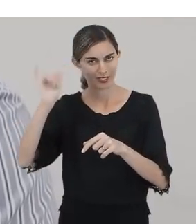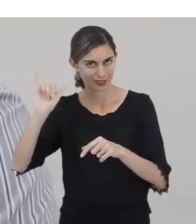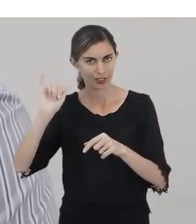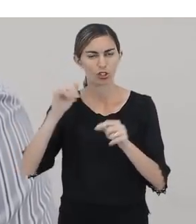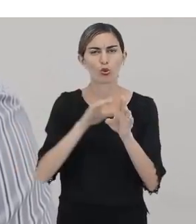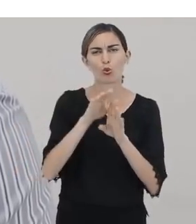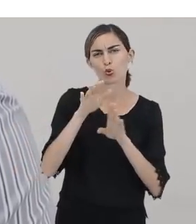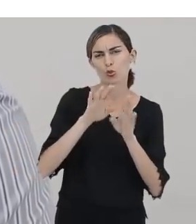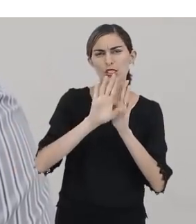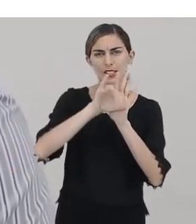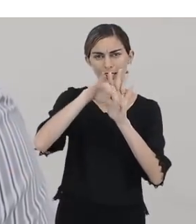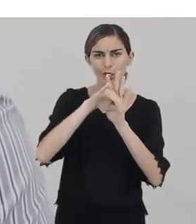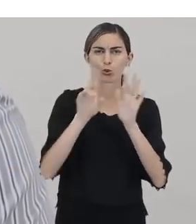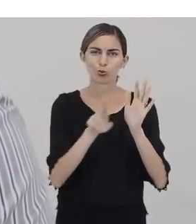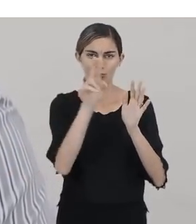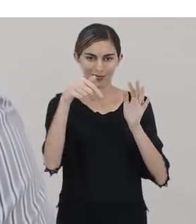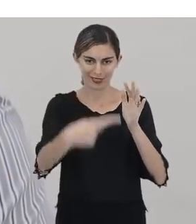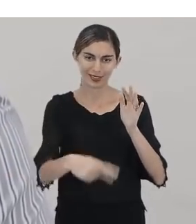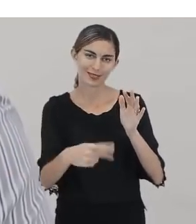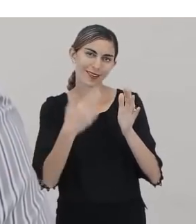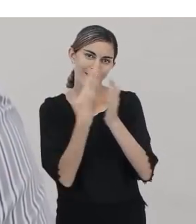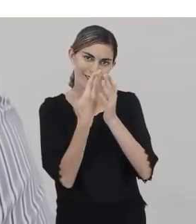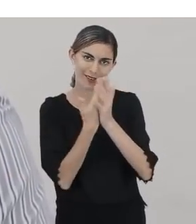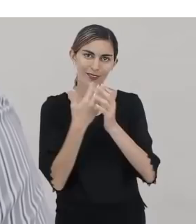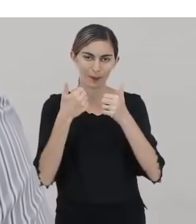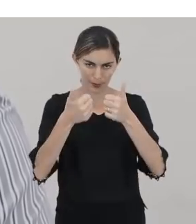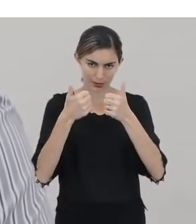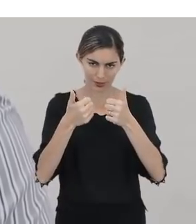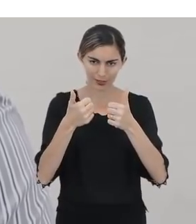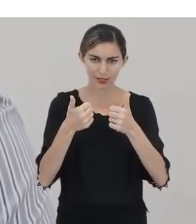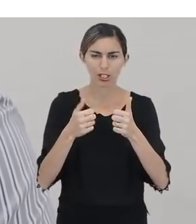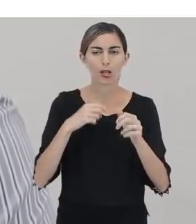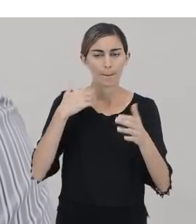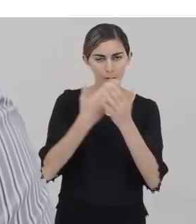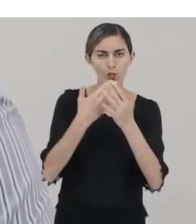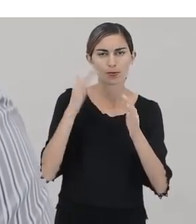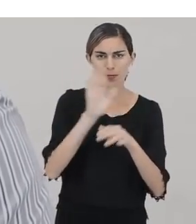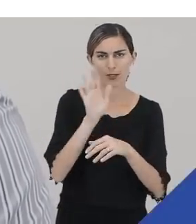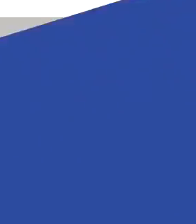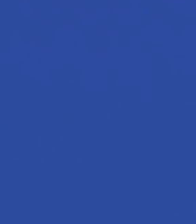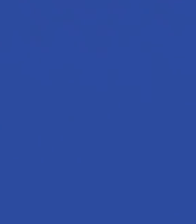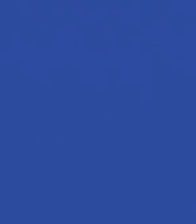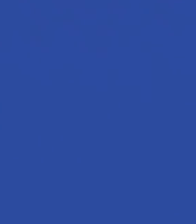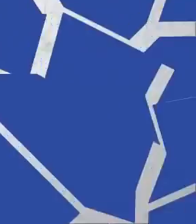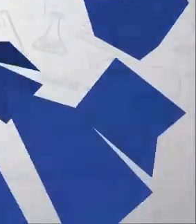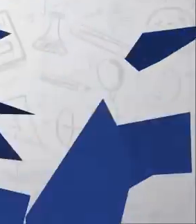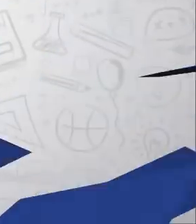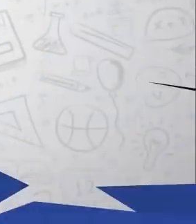gente viu nessa aula. Beleza, pessoal? É isso, a gente se vê na próxima aula.